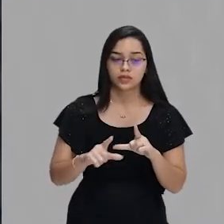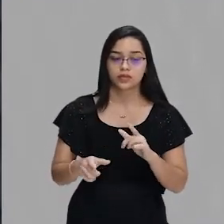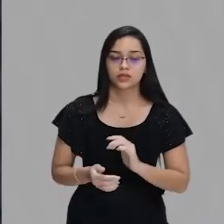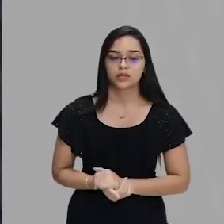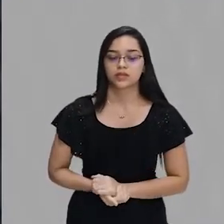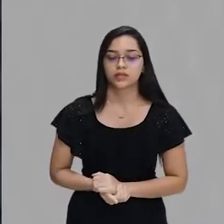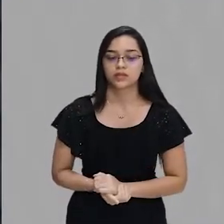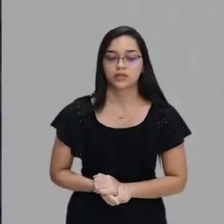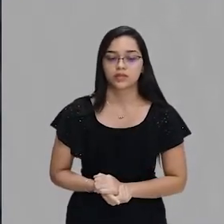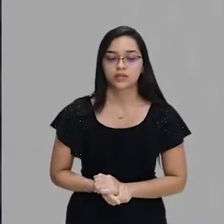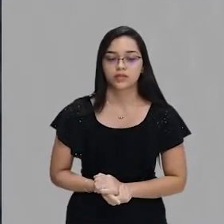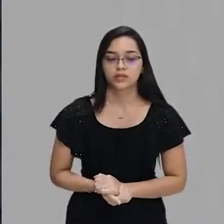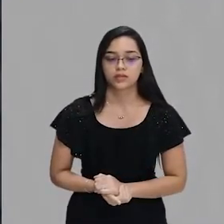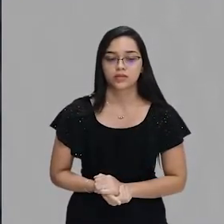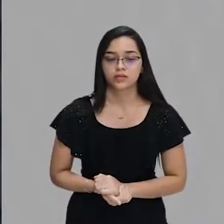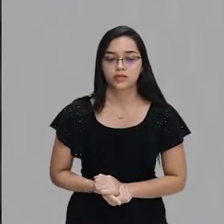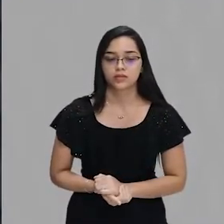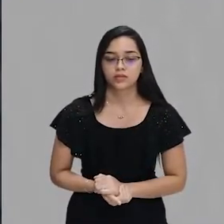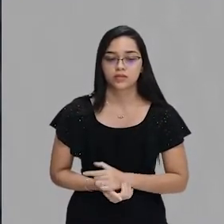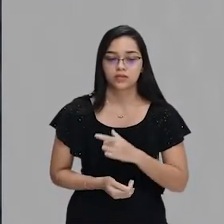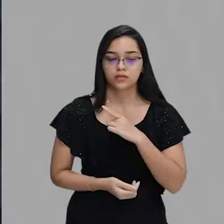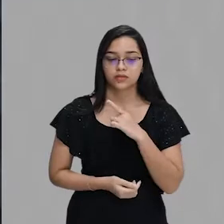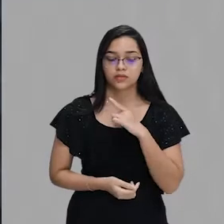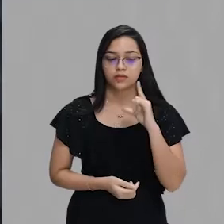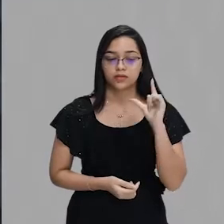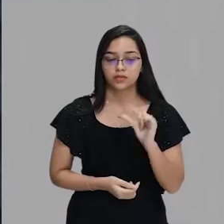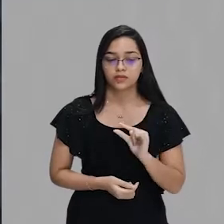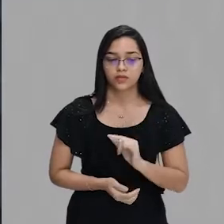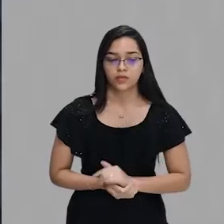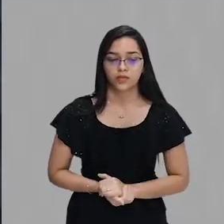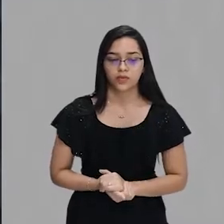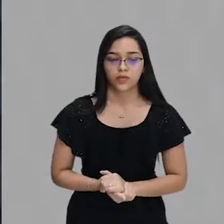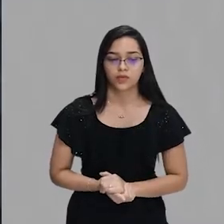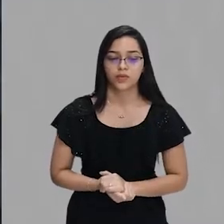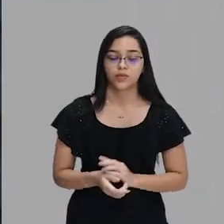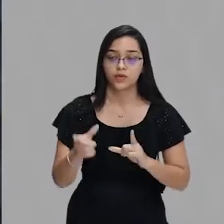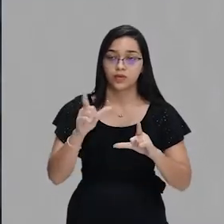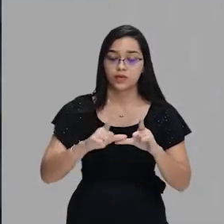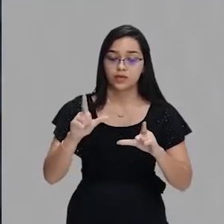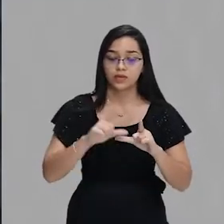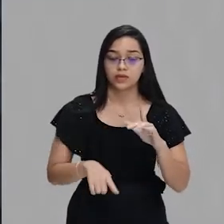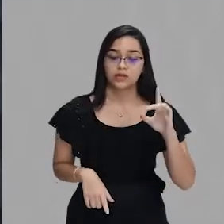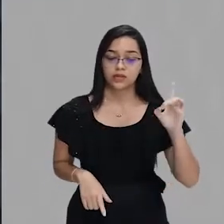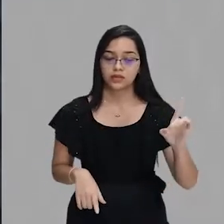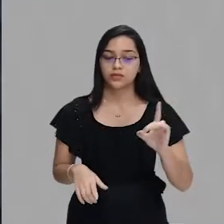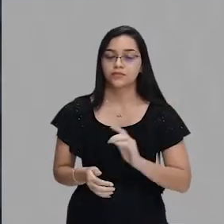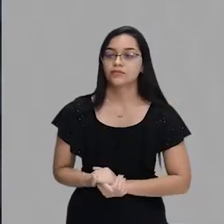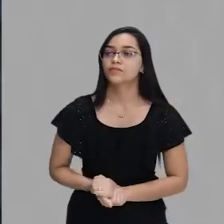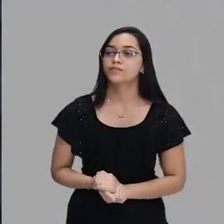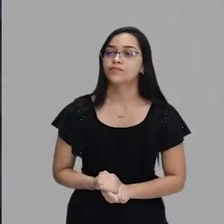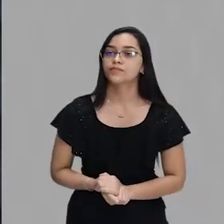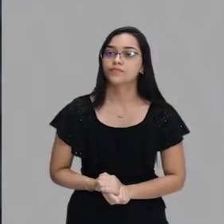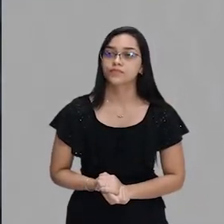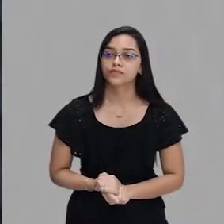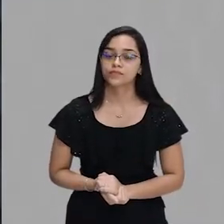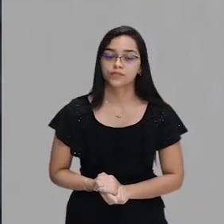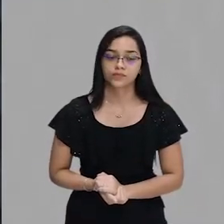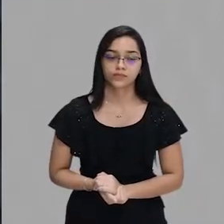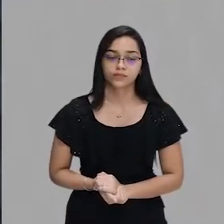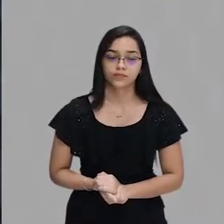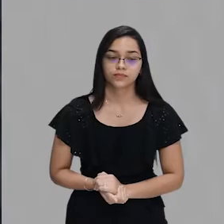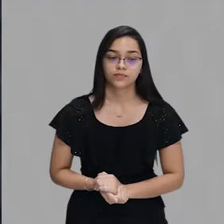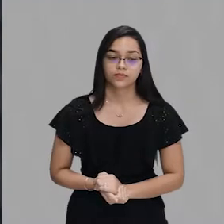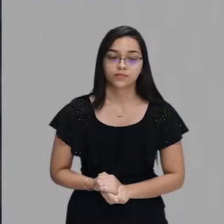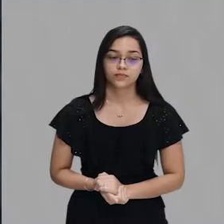questão. Marco, pois obteve o menor desvio padrão. Resposta correta, letra B. Ok?